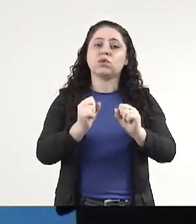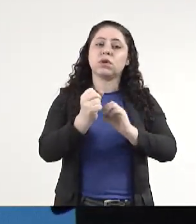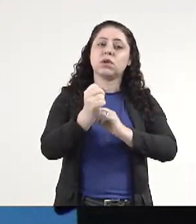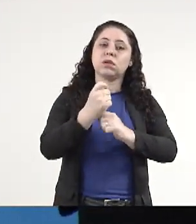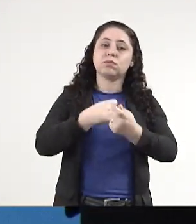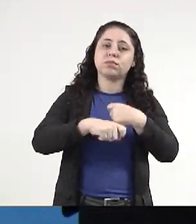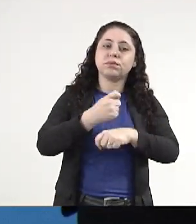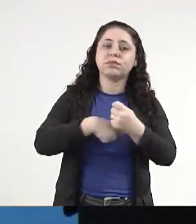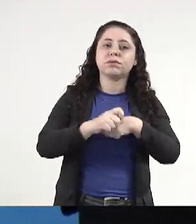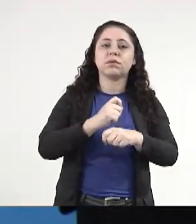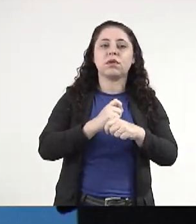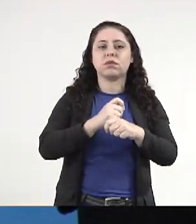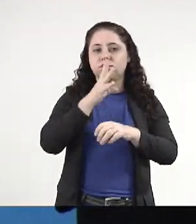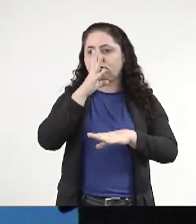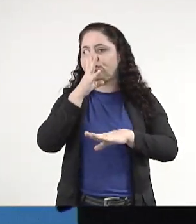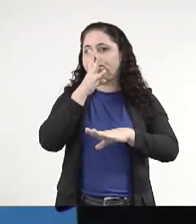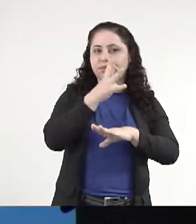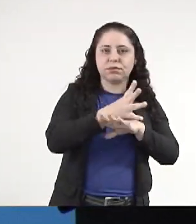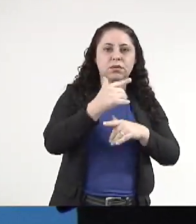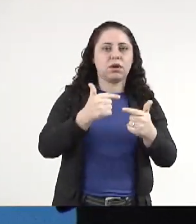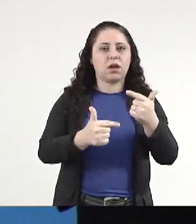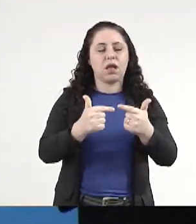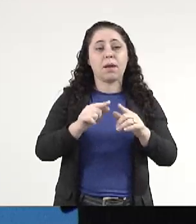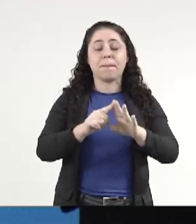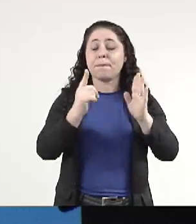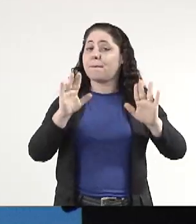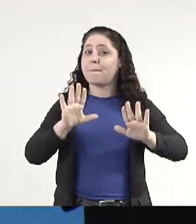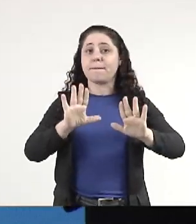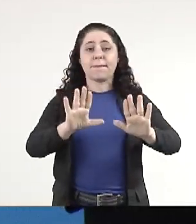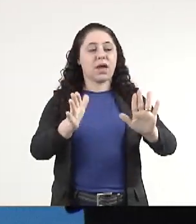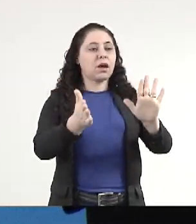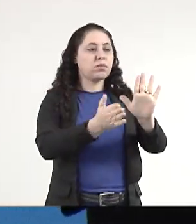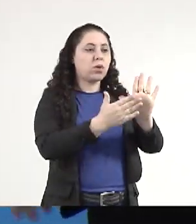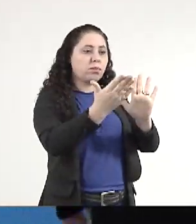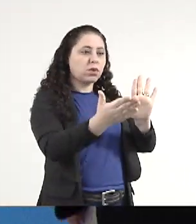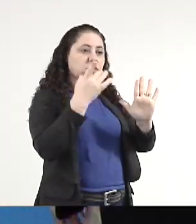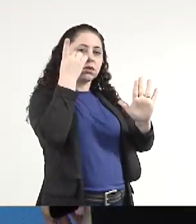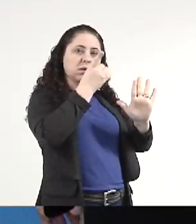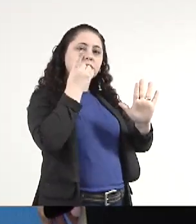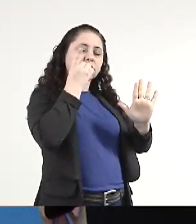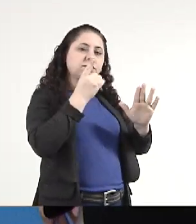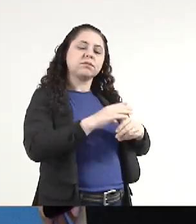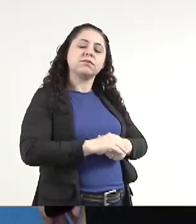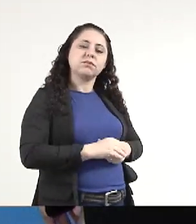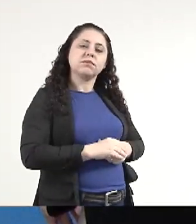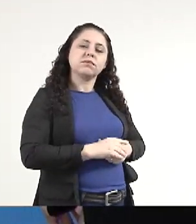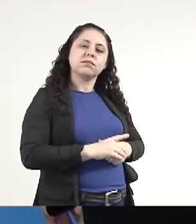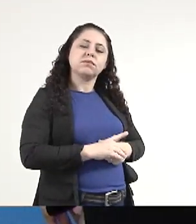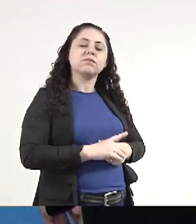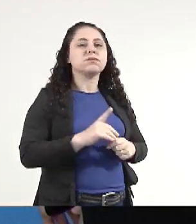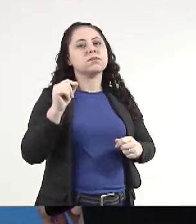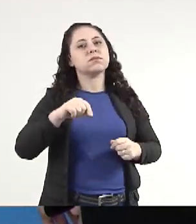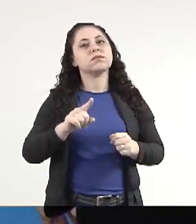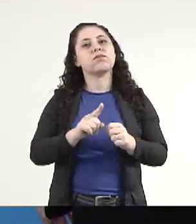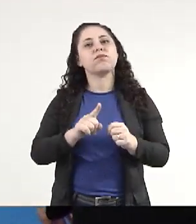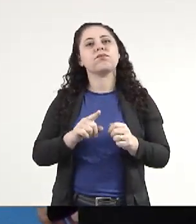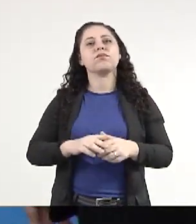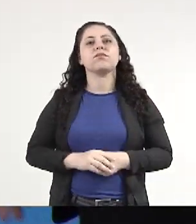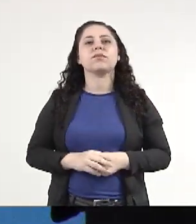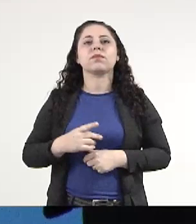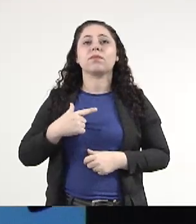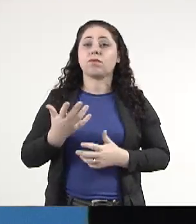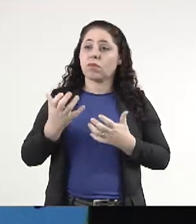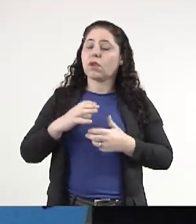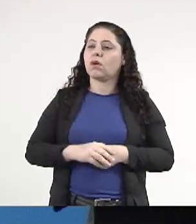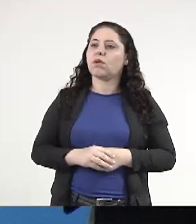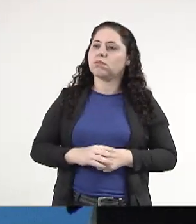econômico sempre interferiu no processo eleitoral. Mas, diante da proposta que o deputado Júnior Mock apresenta aqui, deputado, eu